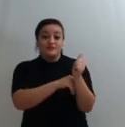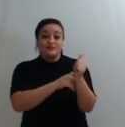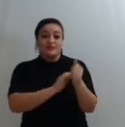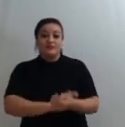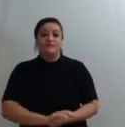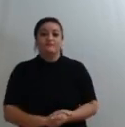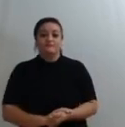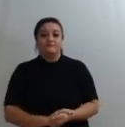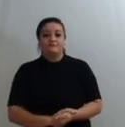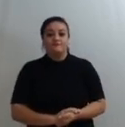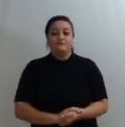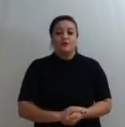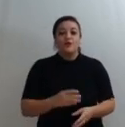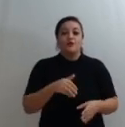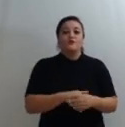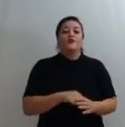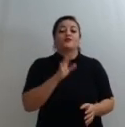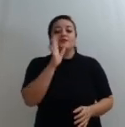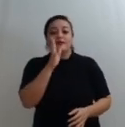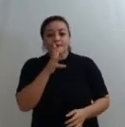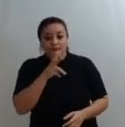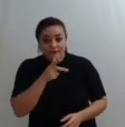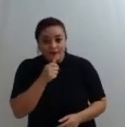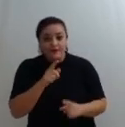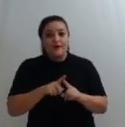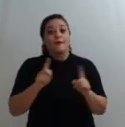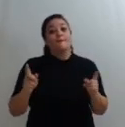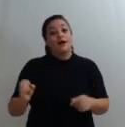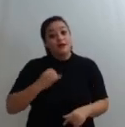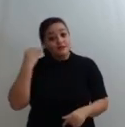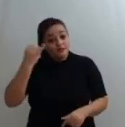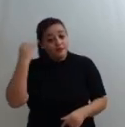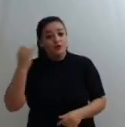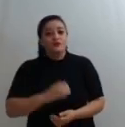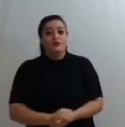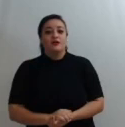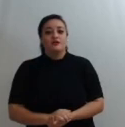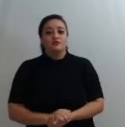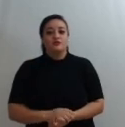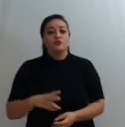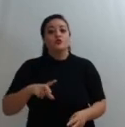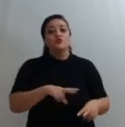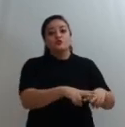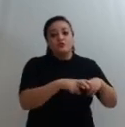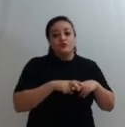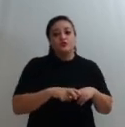eu trouxe para dentro do voto as razões do pedido e as razões